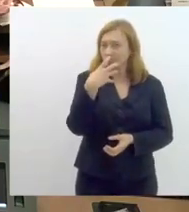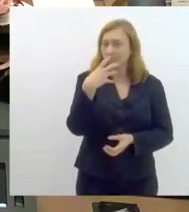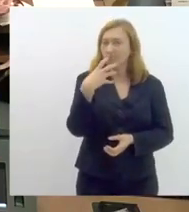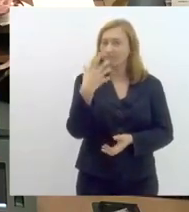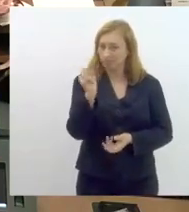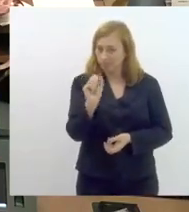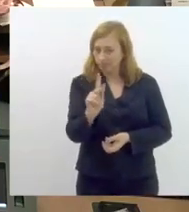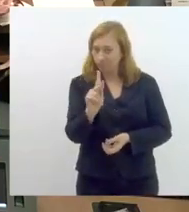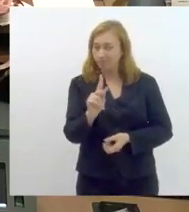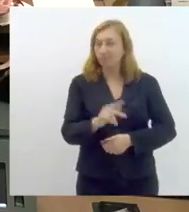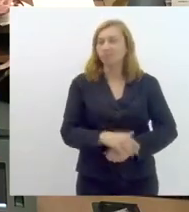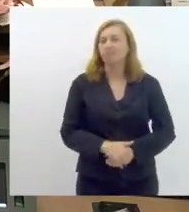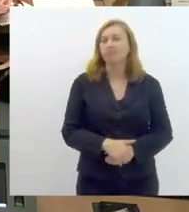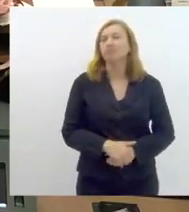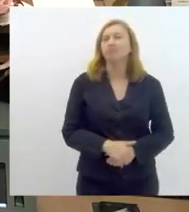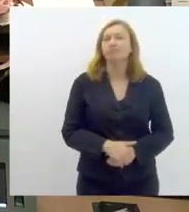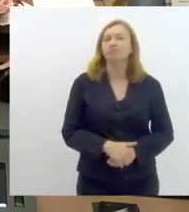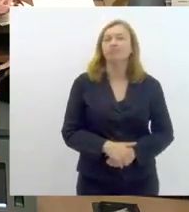tá bom?